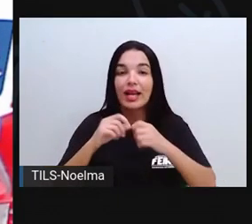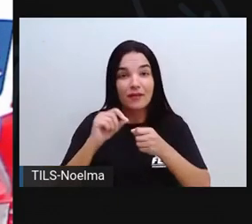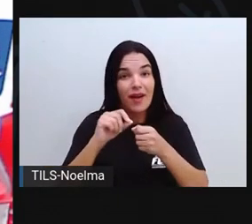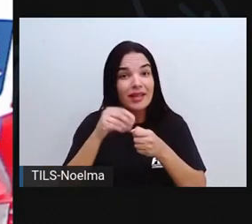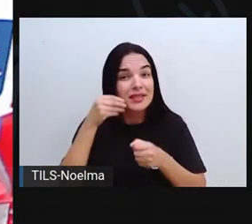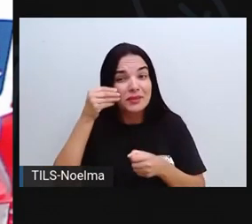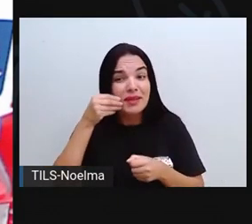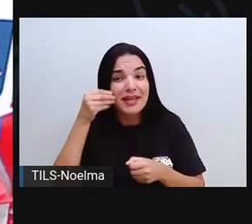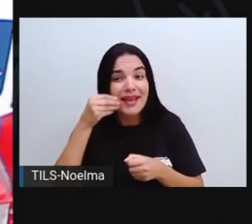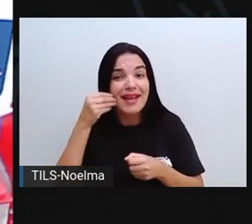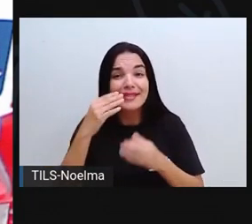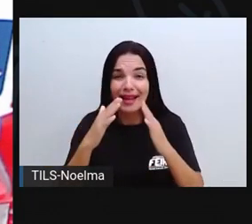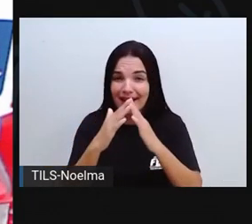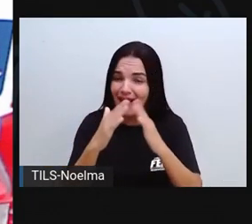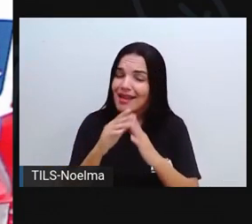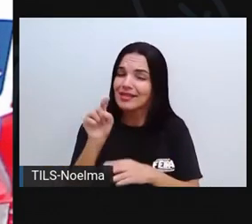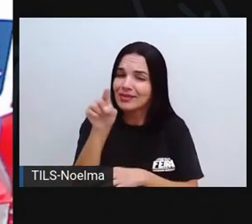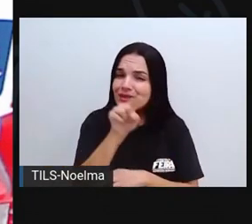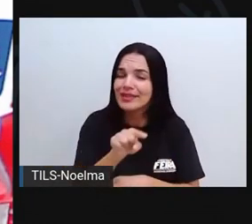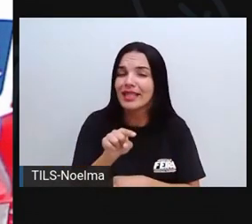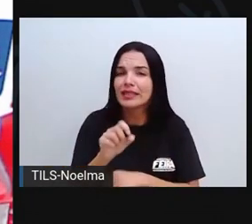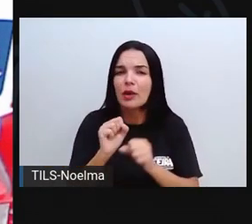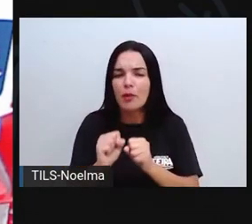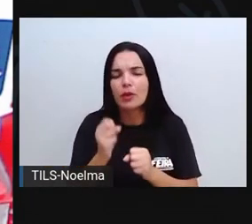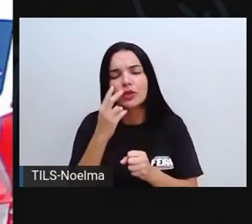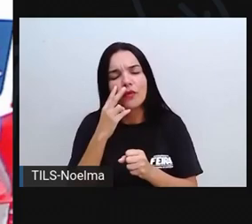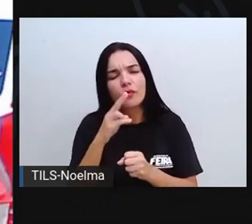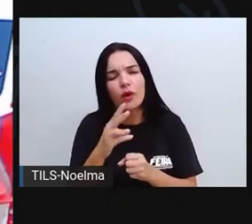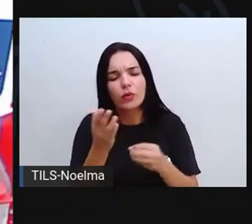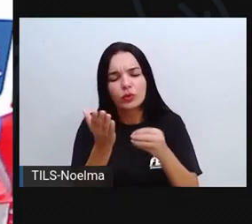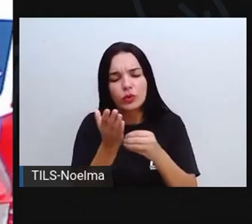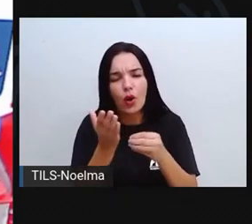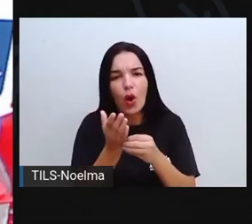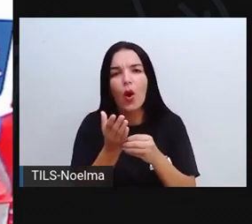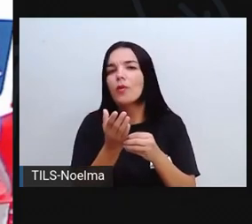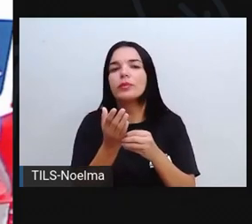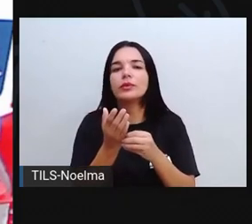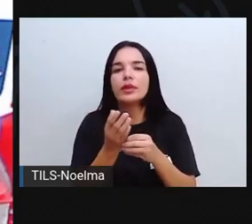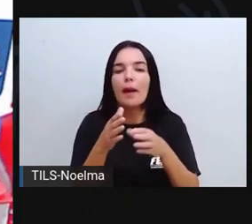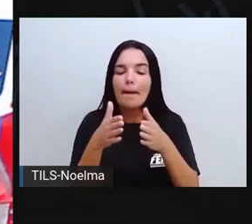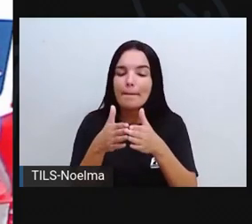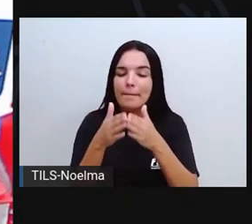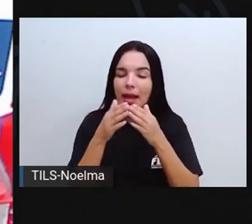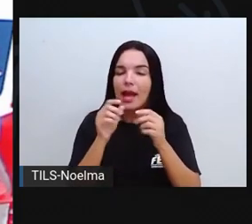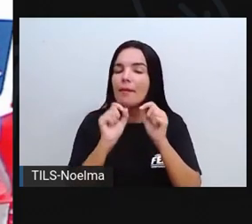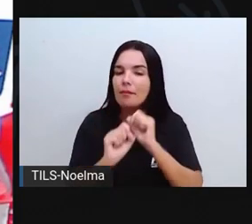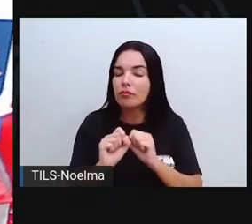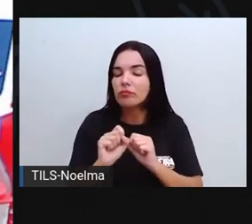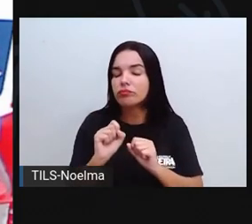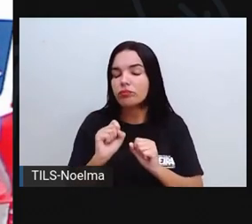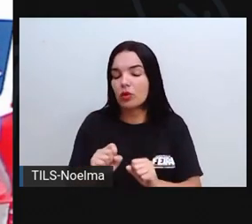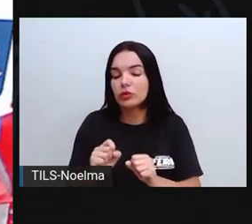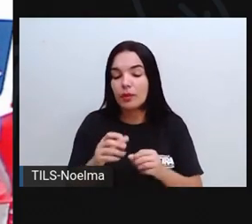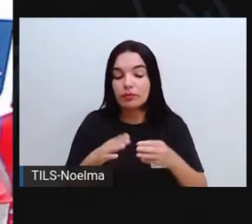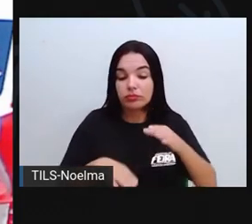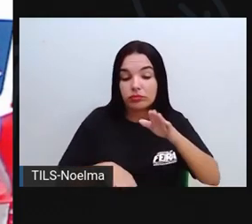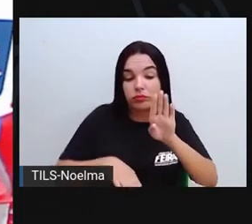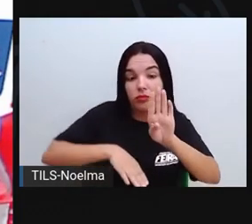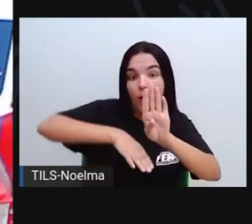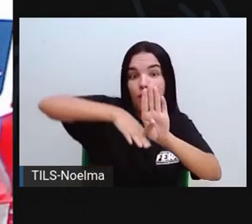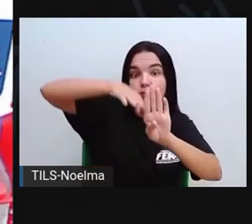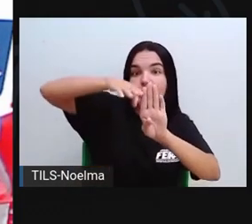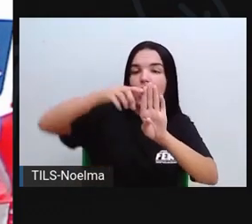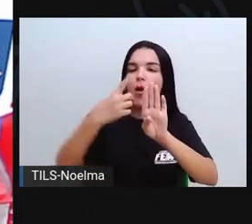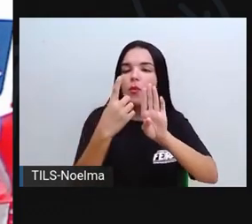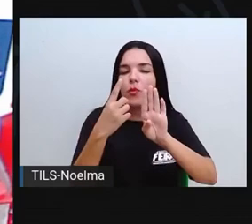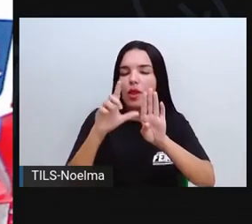com essas experiências aí na casa de vocês Observe os copos que vocês têm aí né Pega aí uma jarra de 1 litro litro e meio